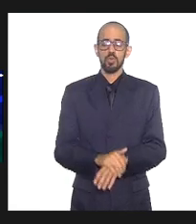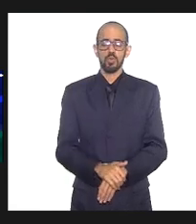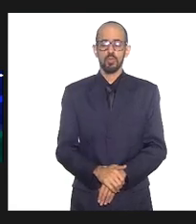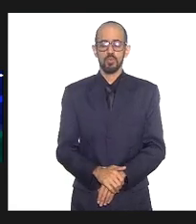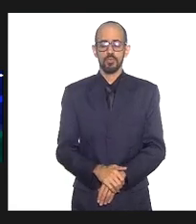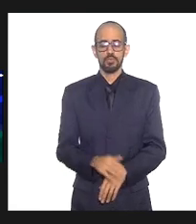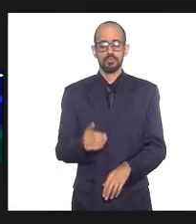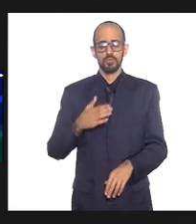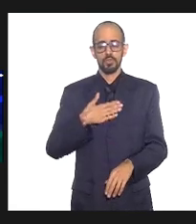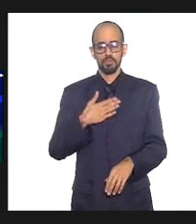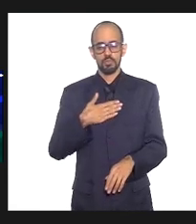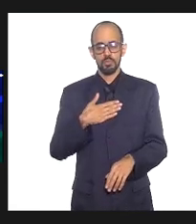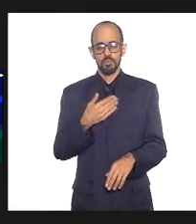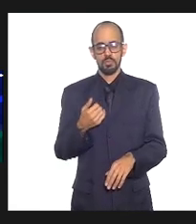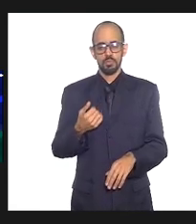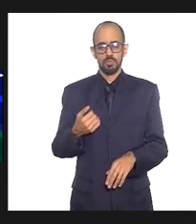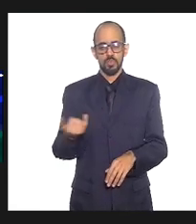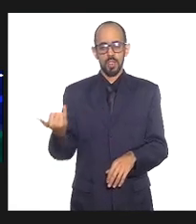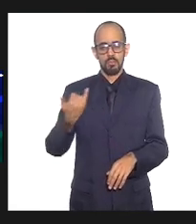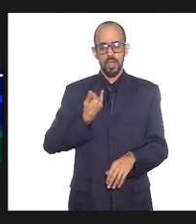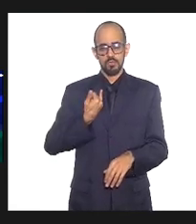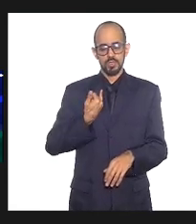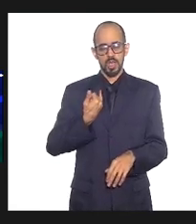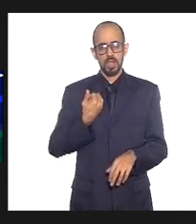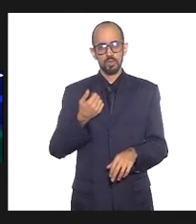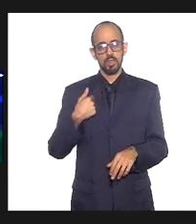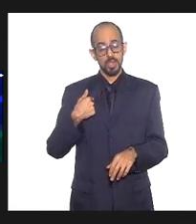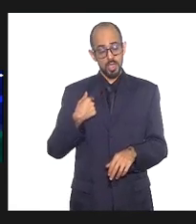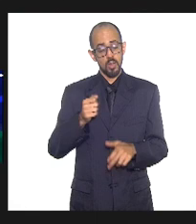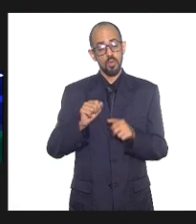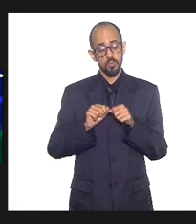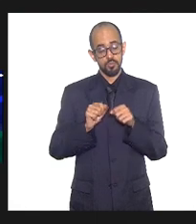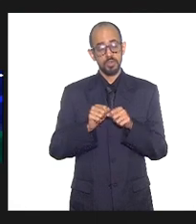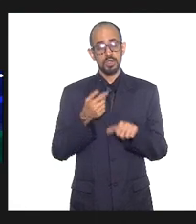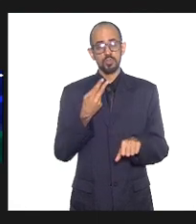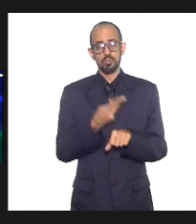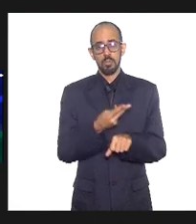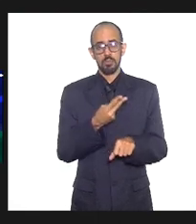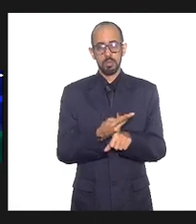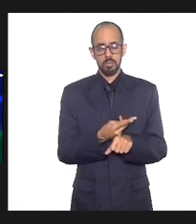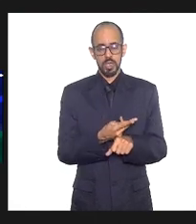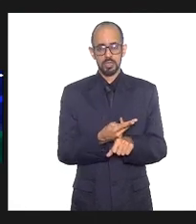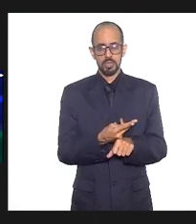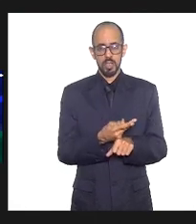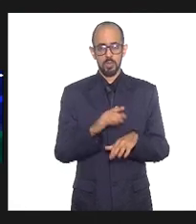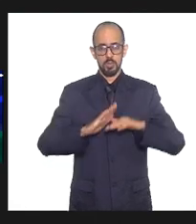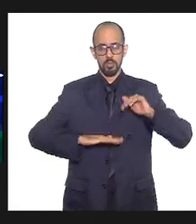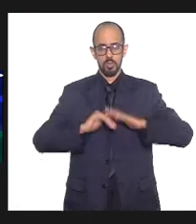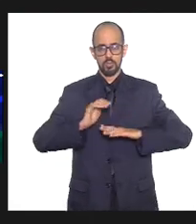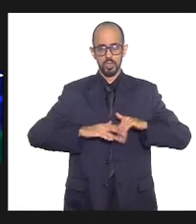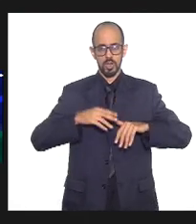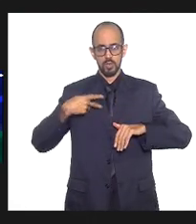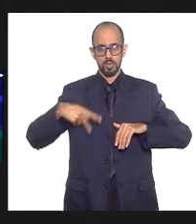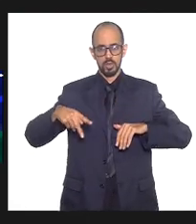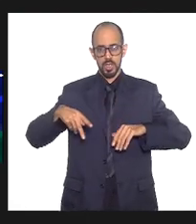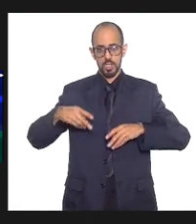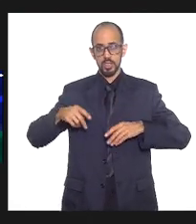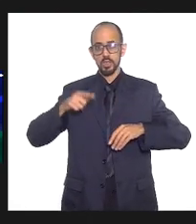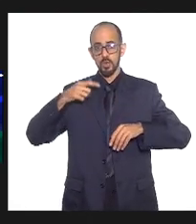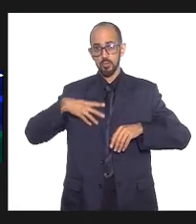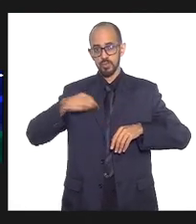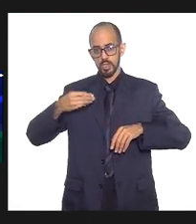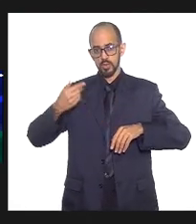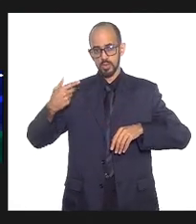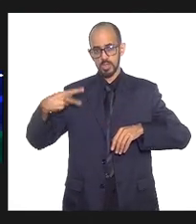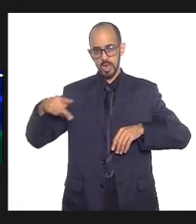através do meu mandato, dei uma moção em homenagem à sua trajetória, à sua carreira, e que fique para o seu filho de 10 anos. O